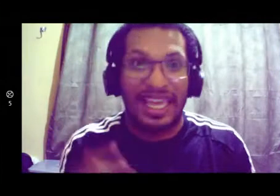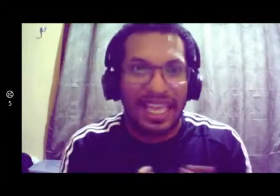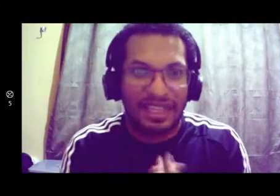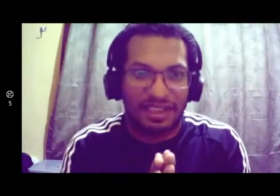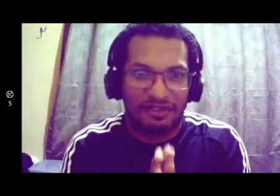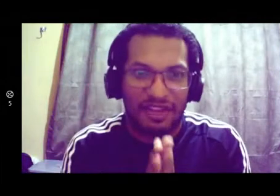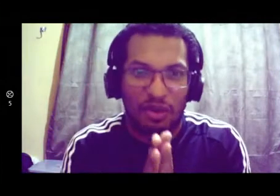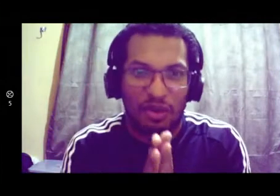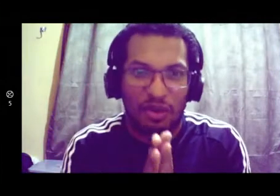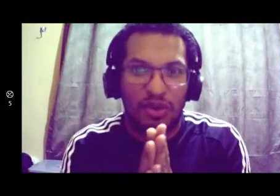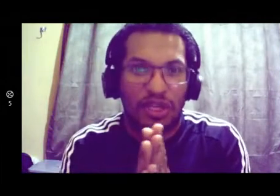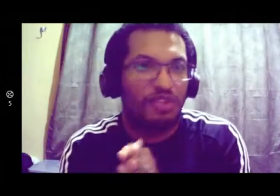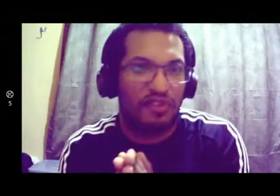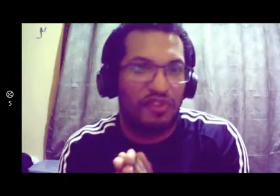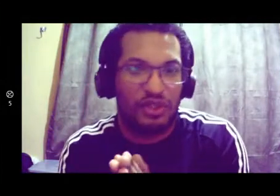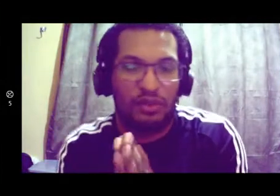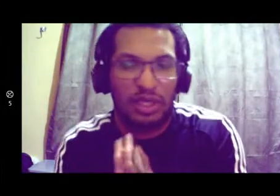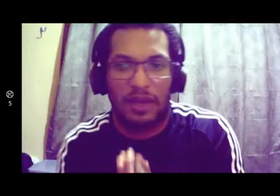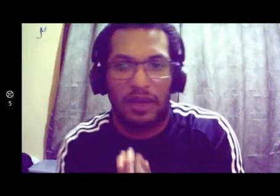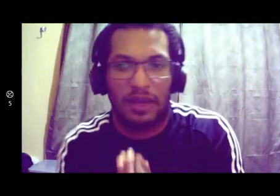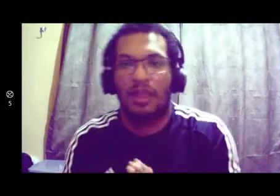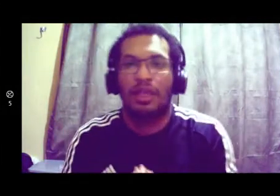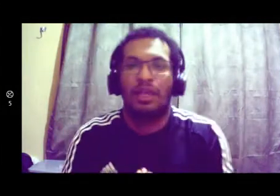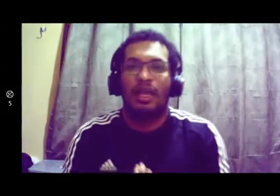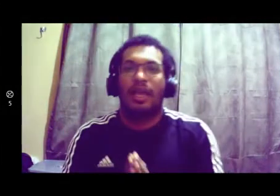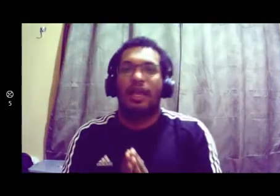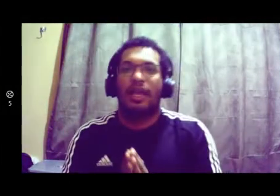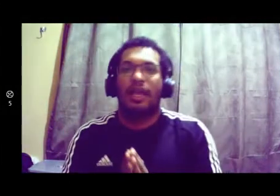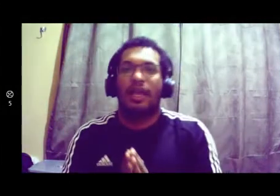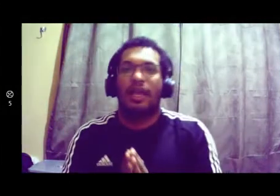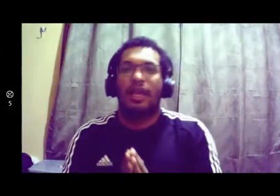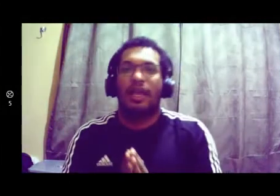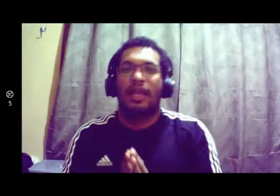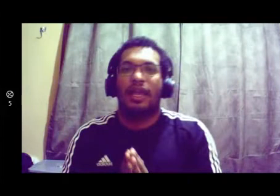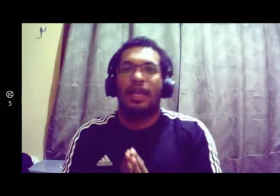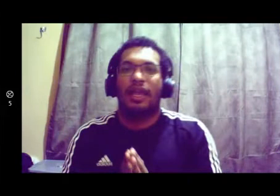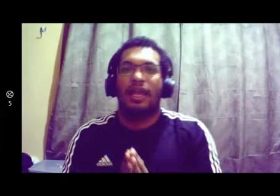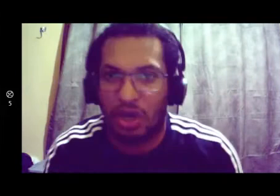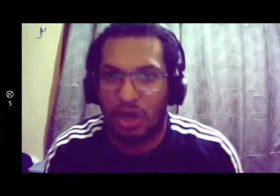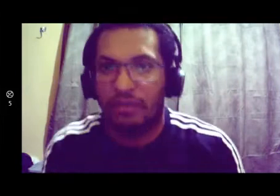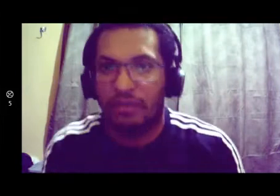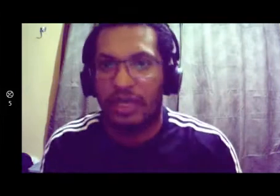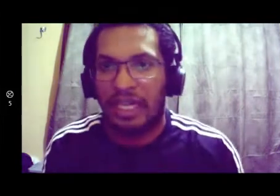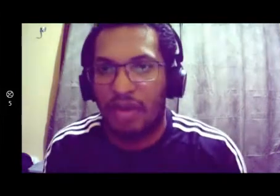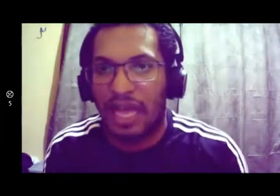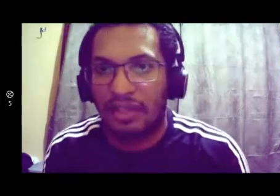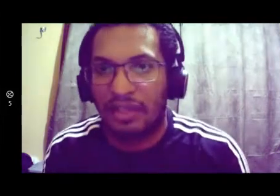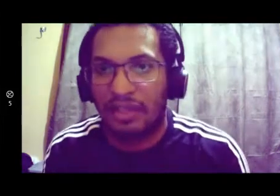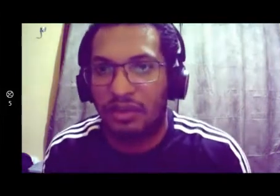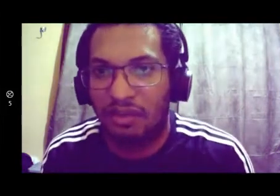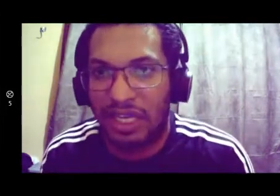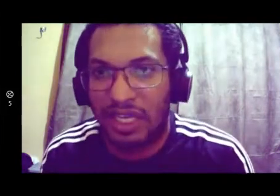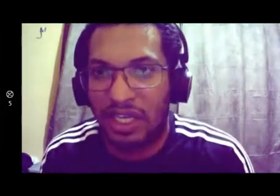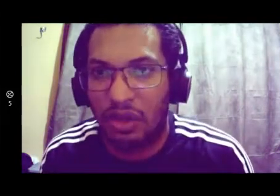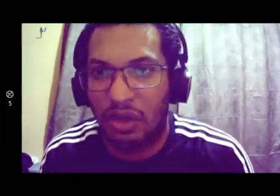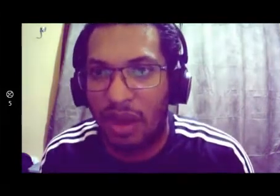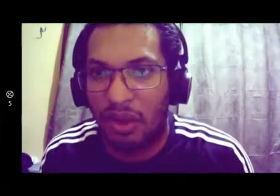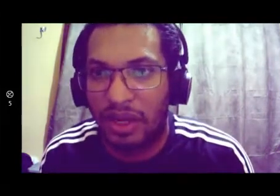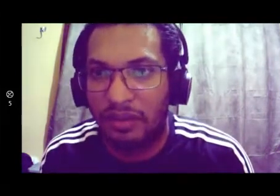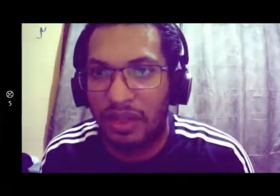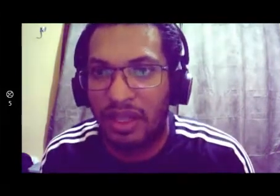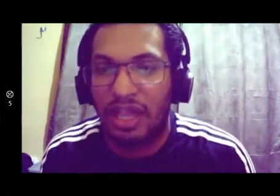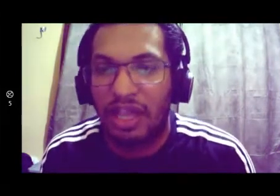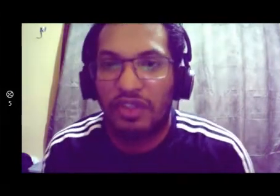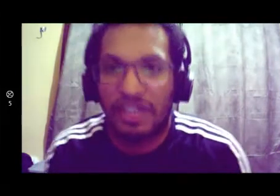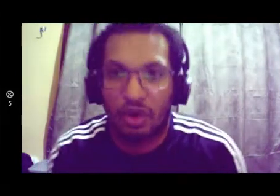E aí que fica um pouquinho difícil. Por quê? Imagine o seguinte, ó. Aqui no caso, tá vendo aqui?